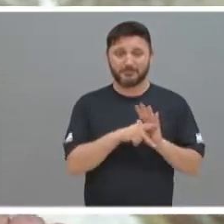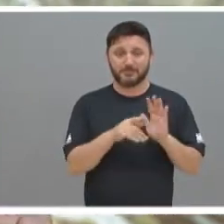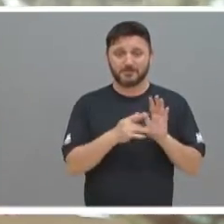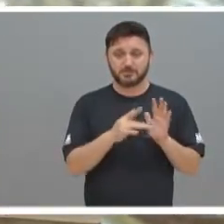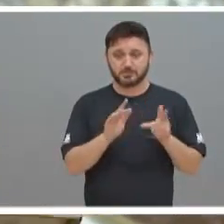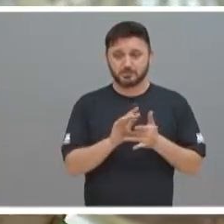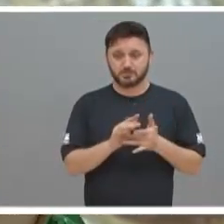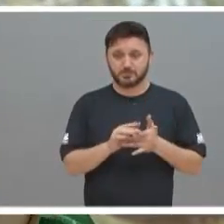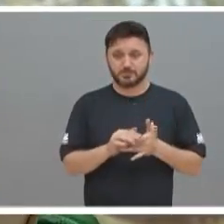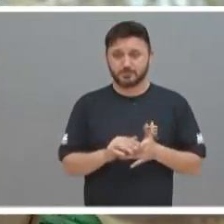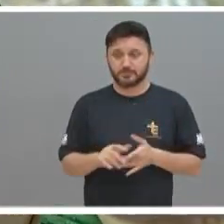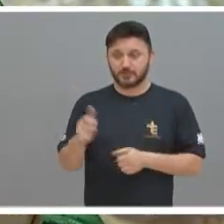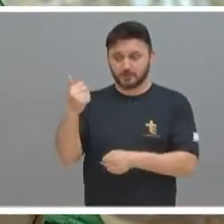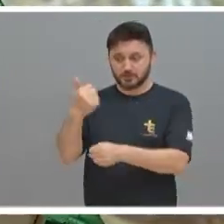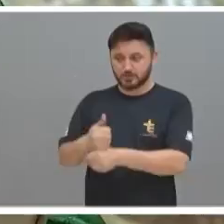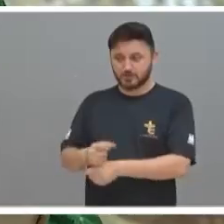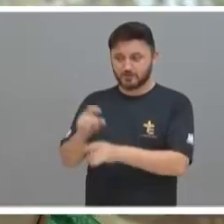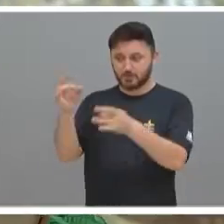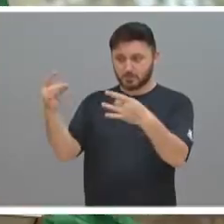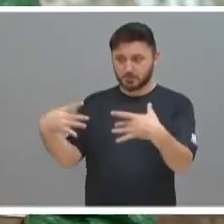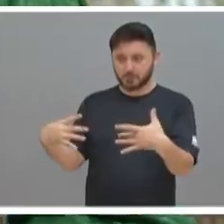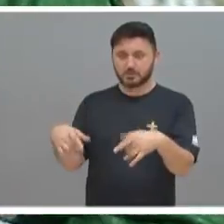rejeitado pelos anciãos, doutores da lei,